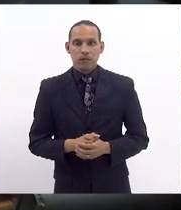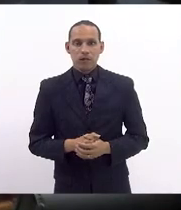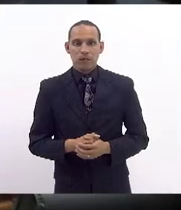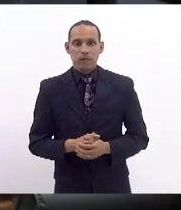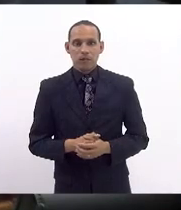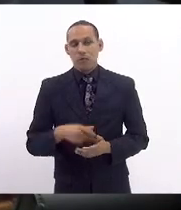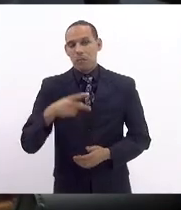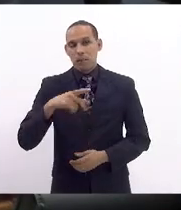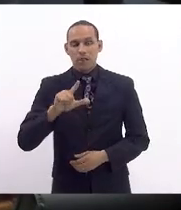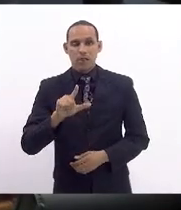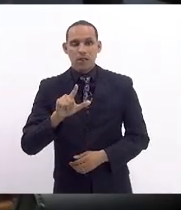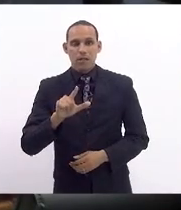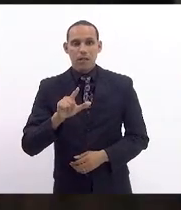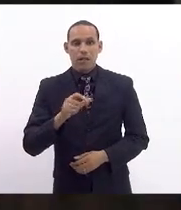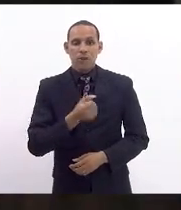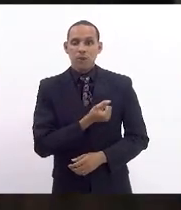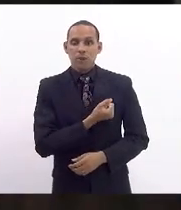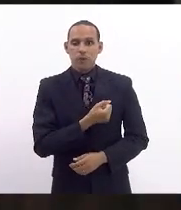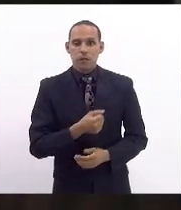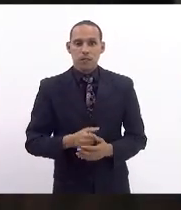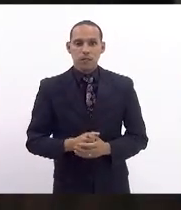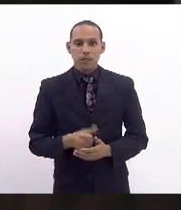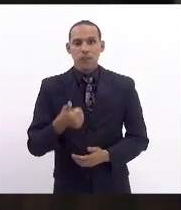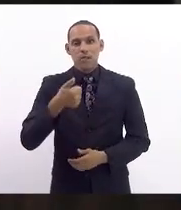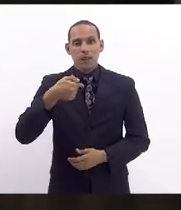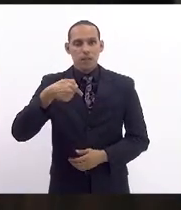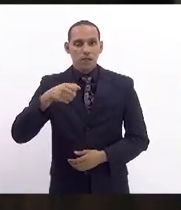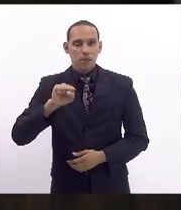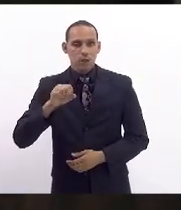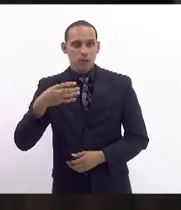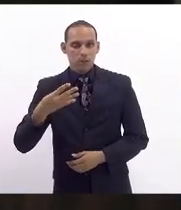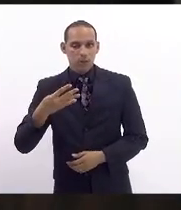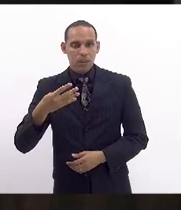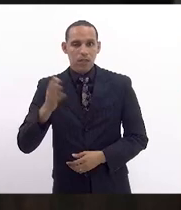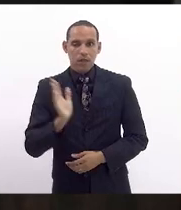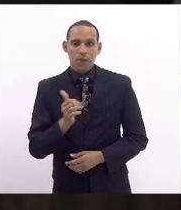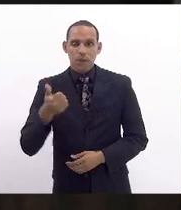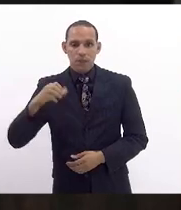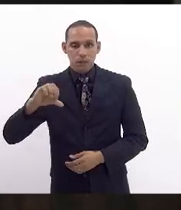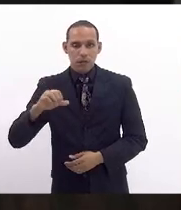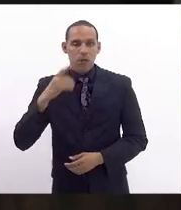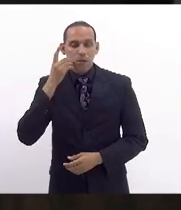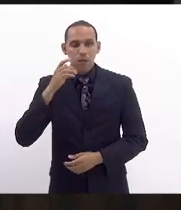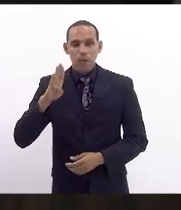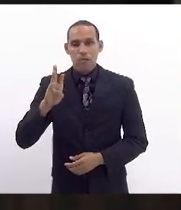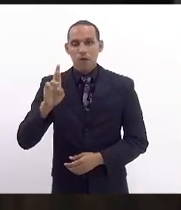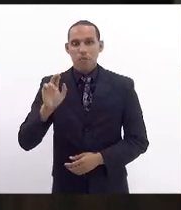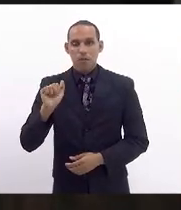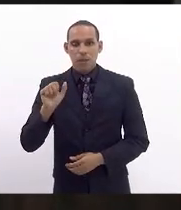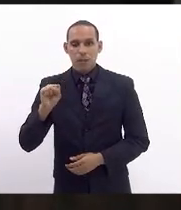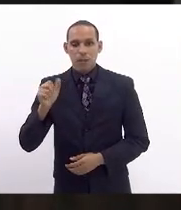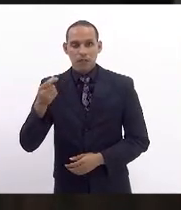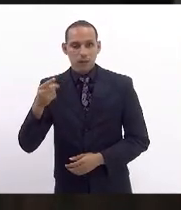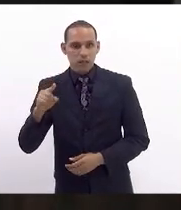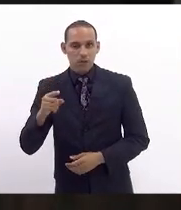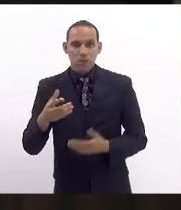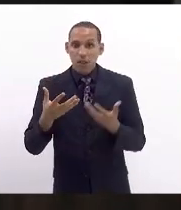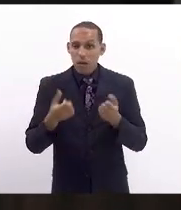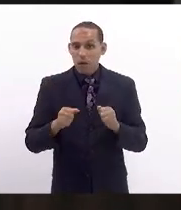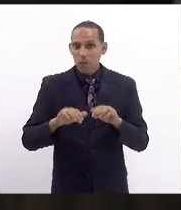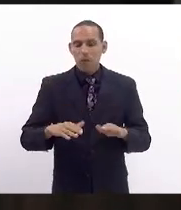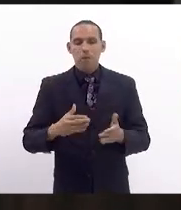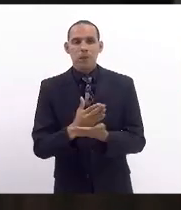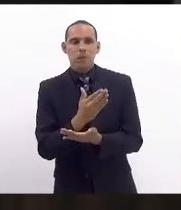o projeto de lei nº 1784 19 Deputado brazão se eu tiver aprovam permaneçam